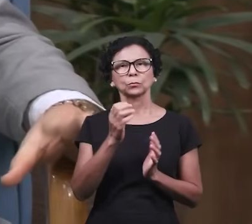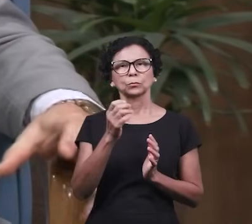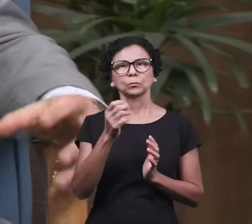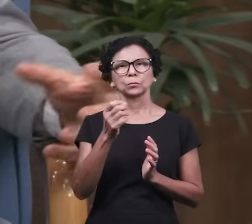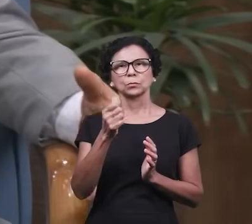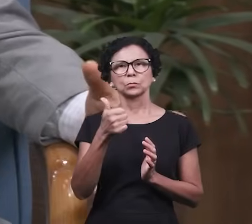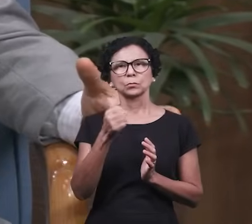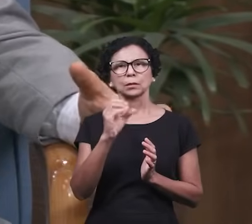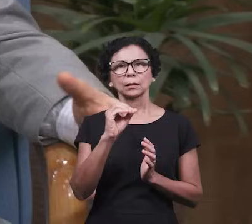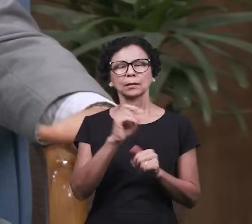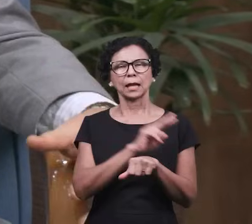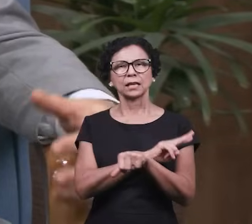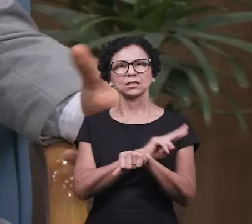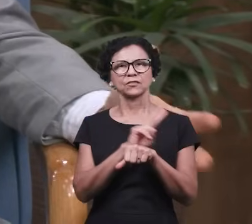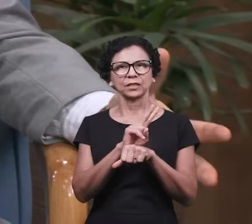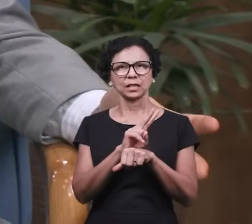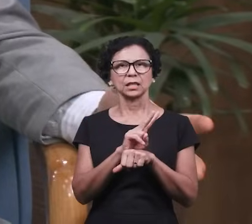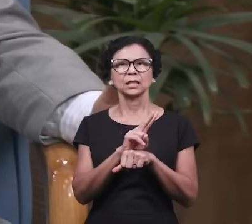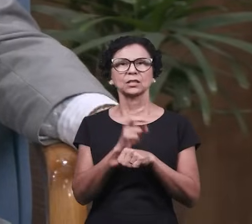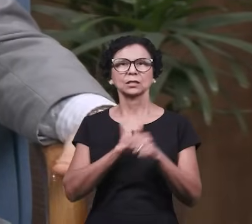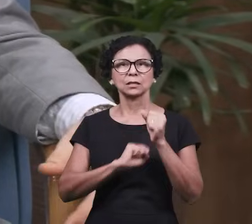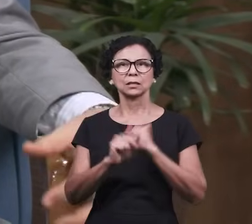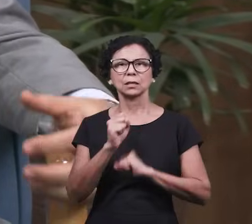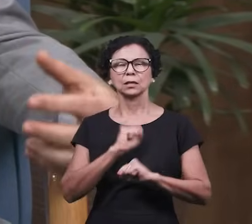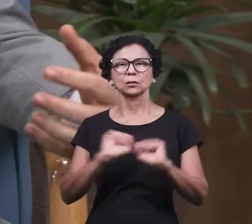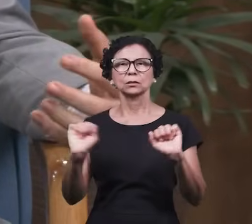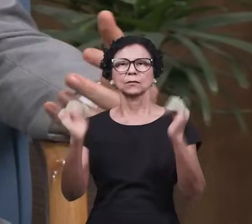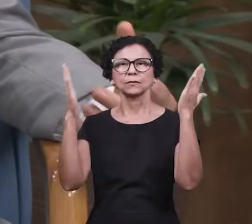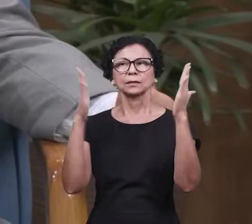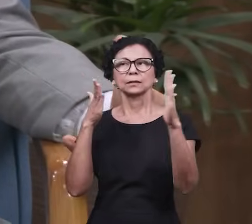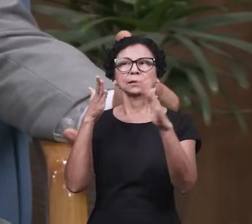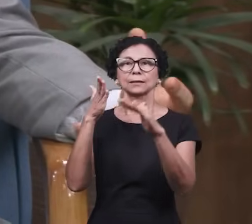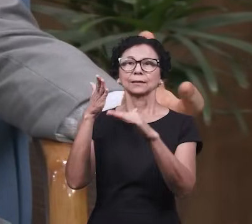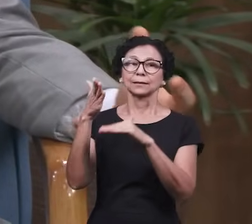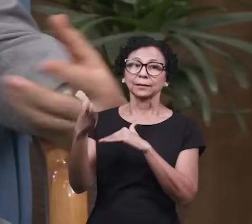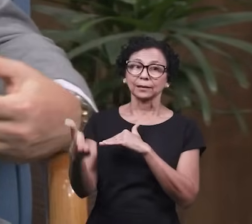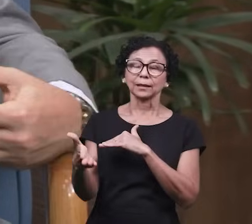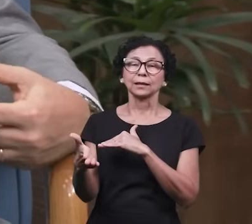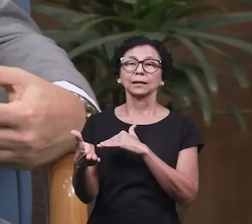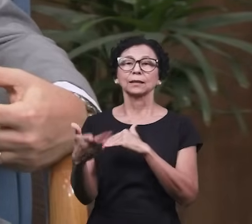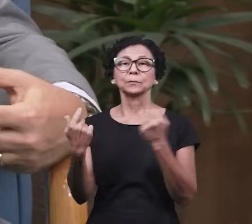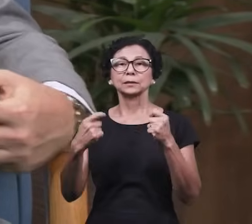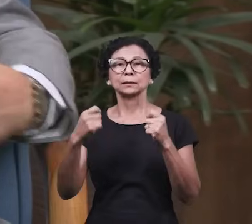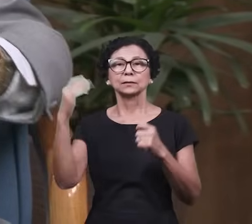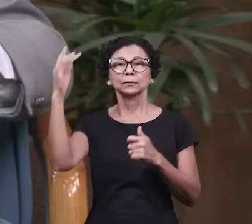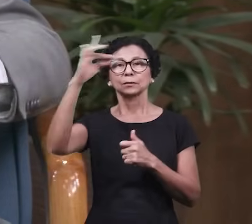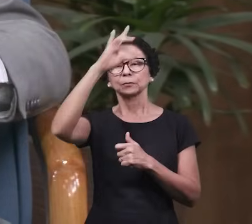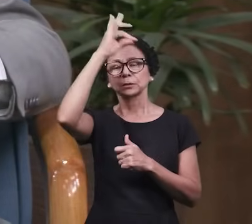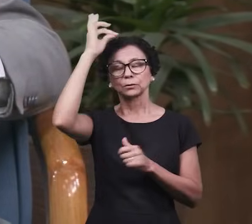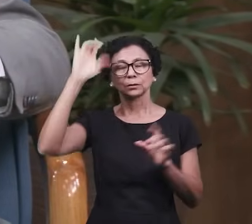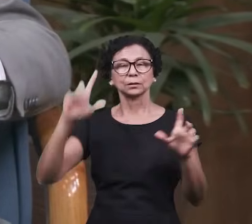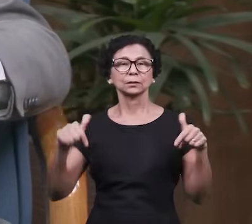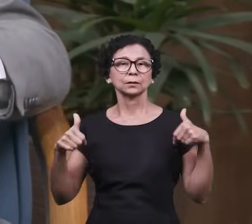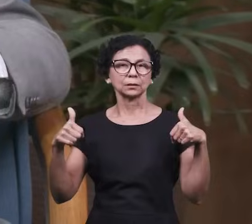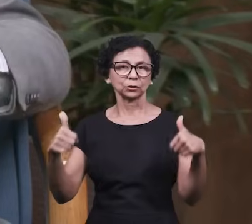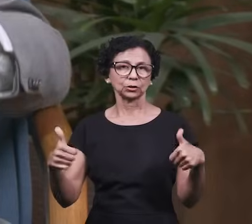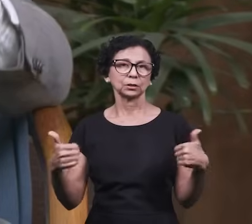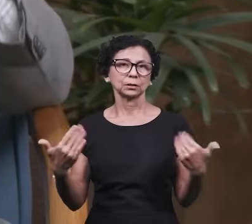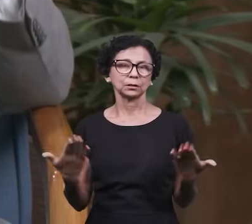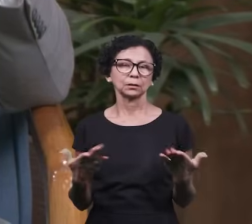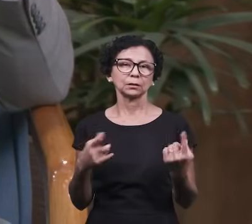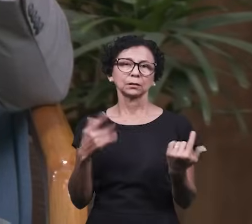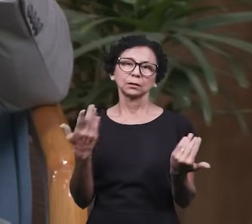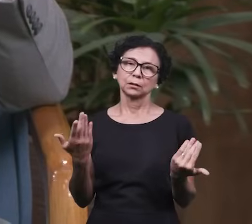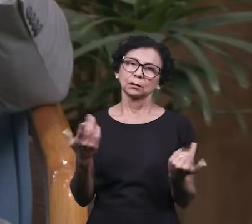aquela expectativa de entrar para a festa, com a necessidade da ação do Espírito Santo, que foi objeto de estudo nosso